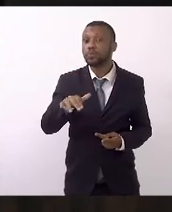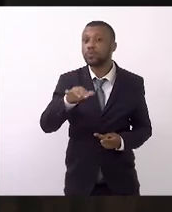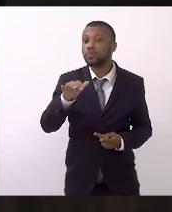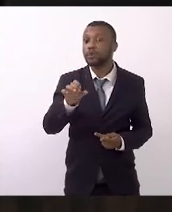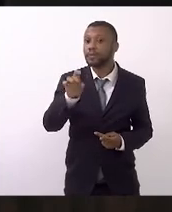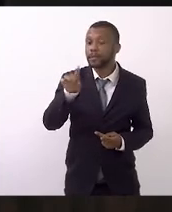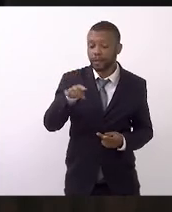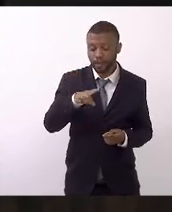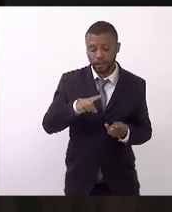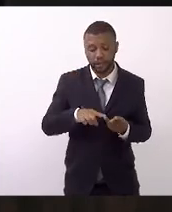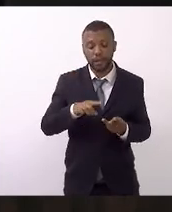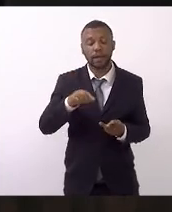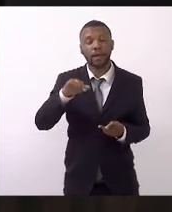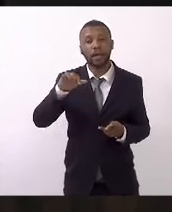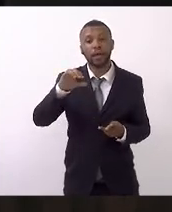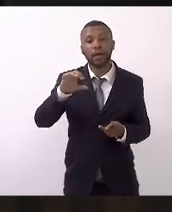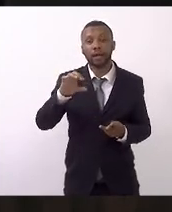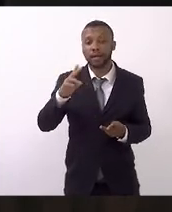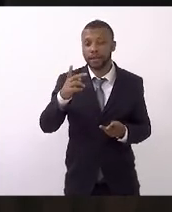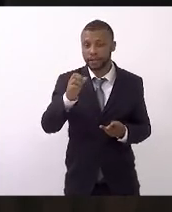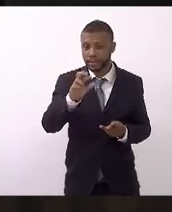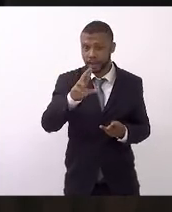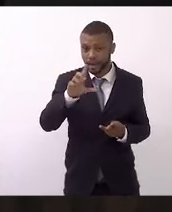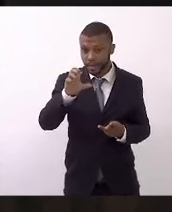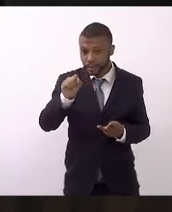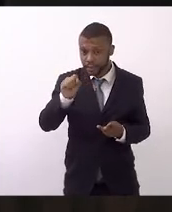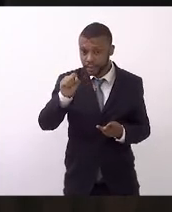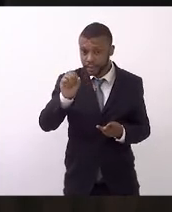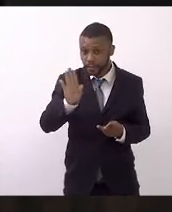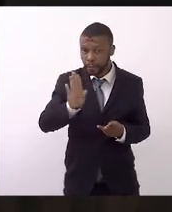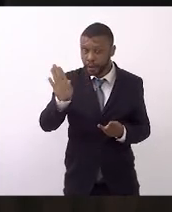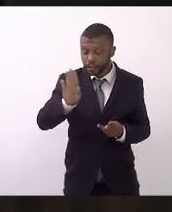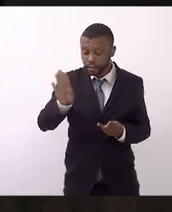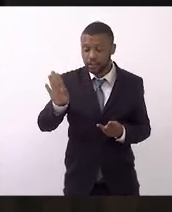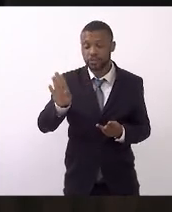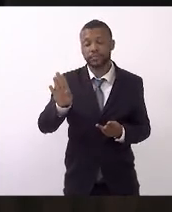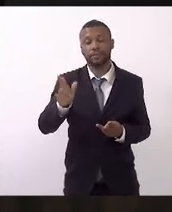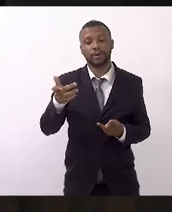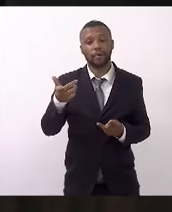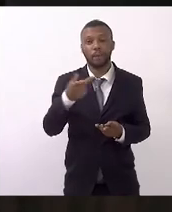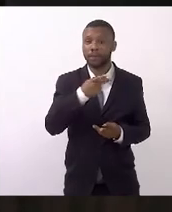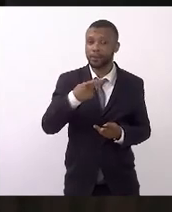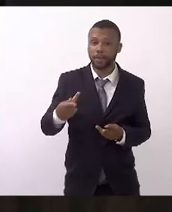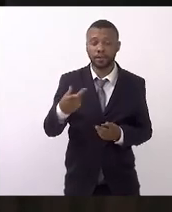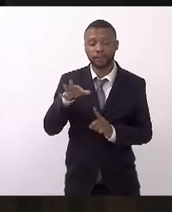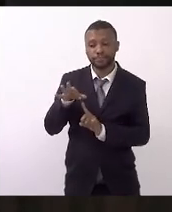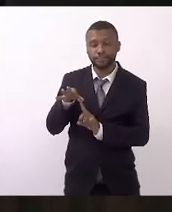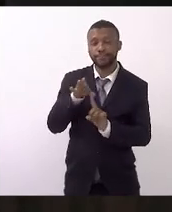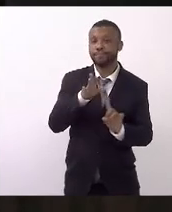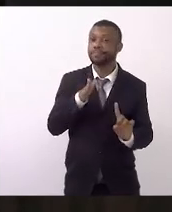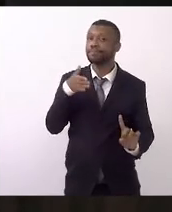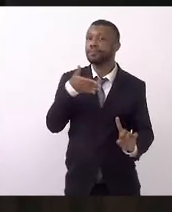Batista, a presidência designa relatoria especial, deputado